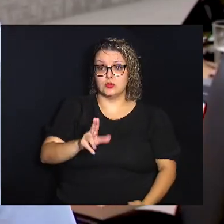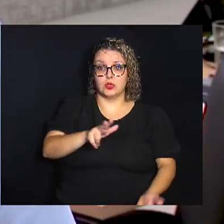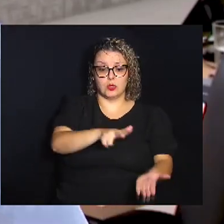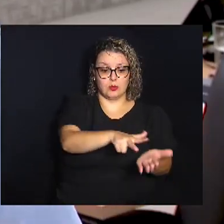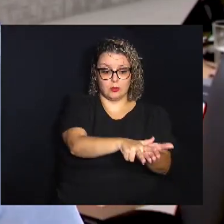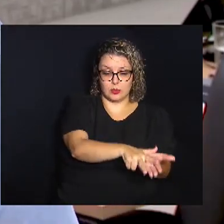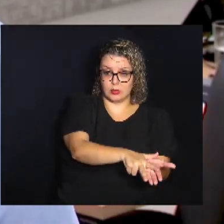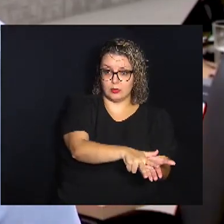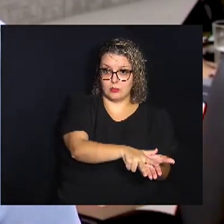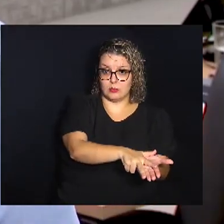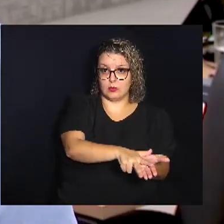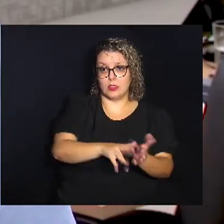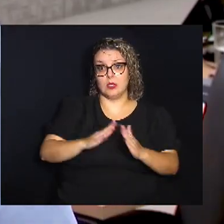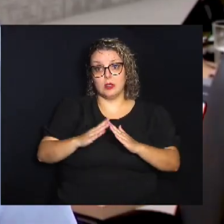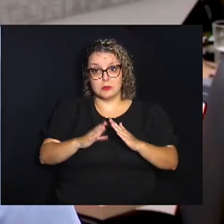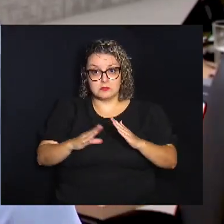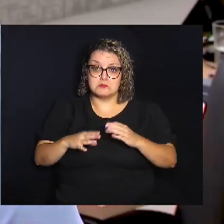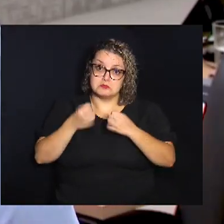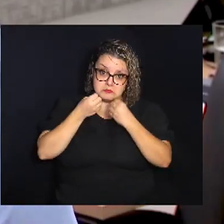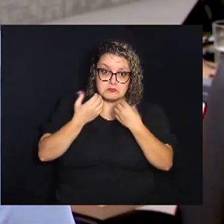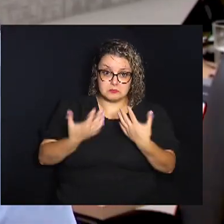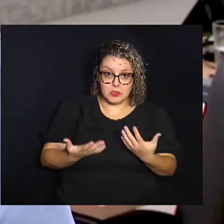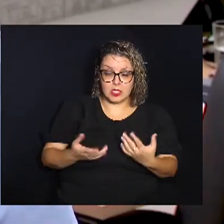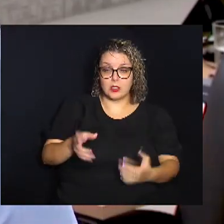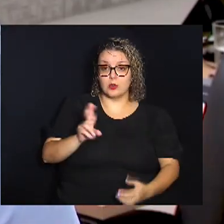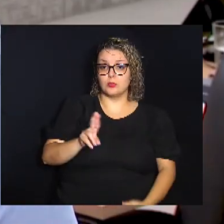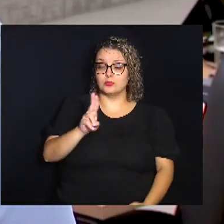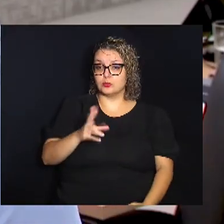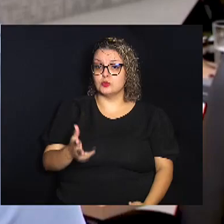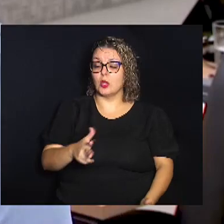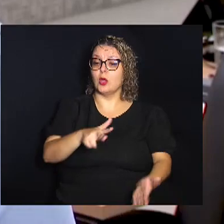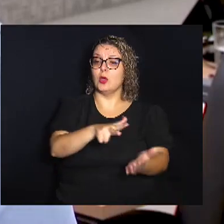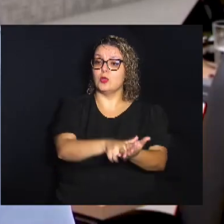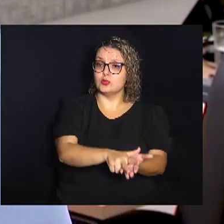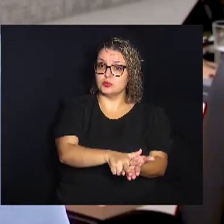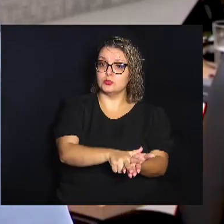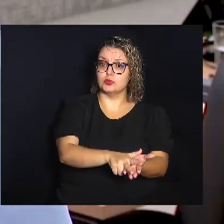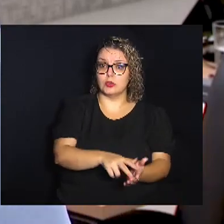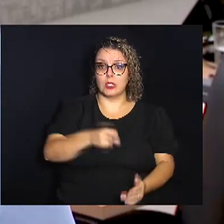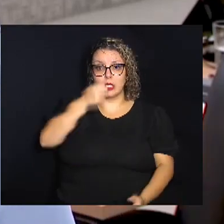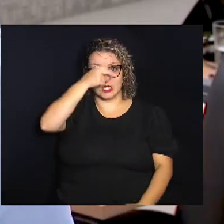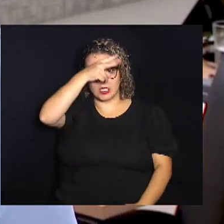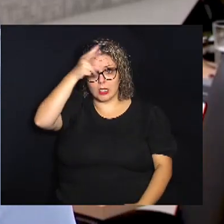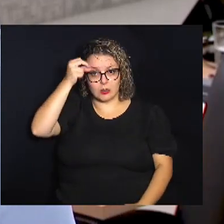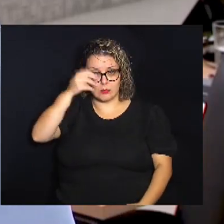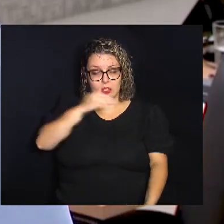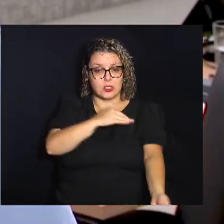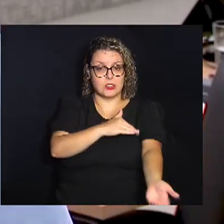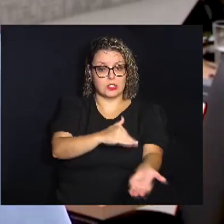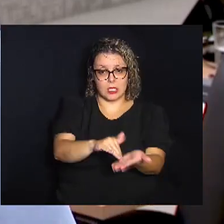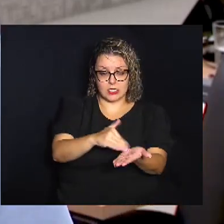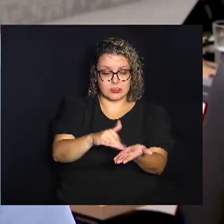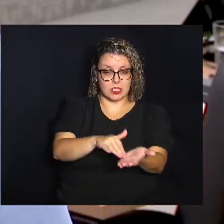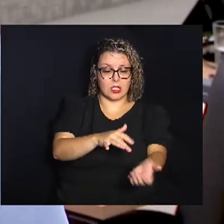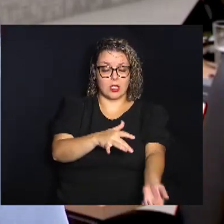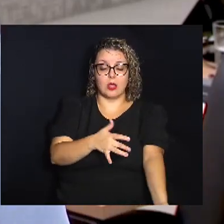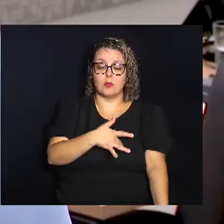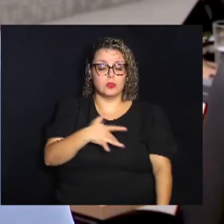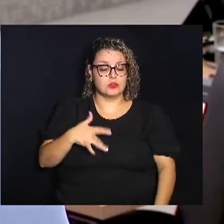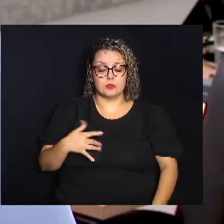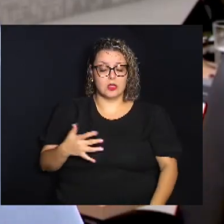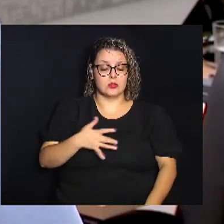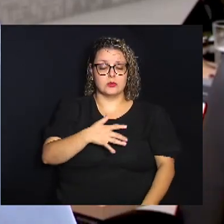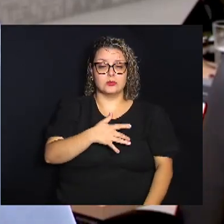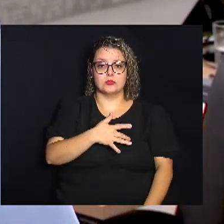que está clinicamente bem, fica utilizando um leito e a Prefeitura, a Secretaria Municipal de Saúde não resolve